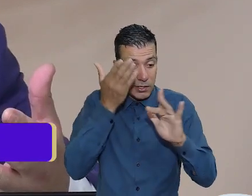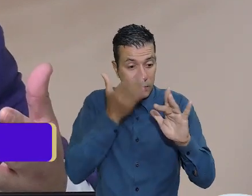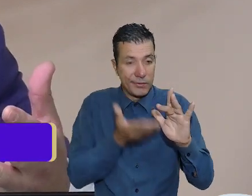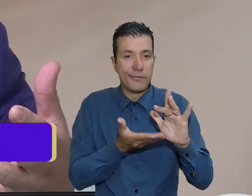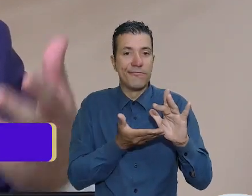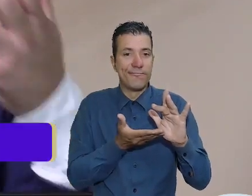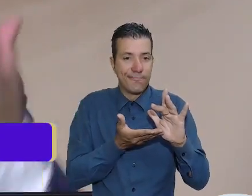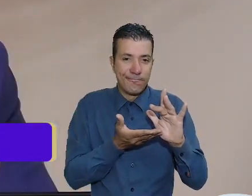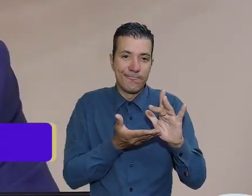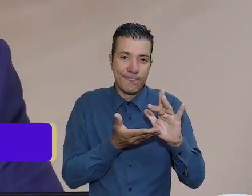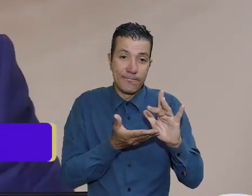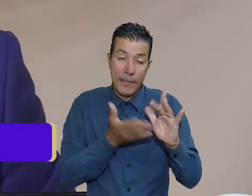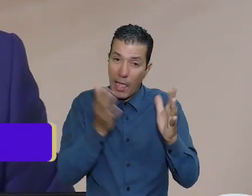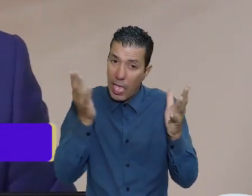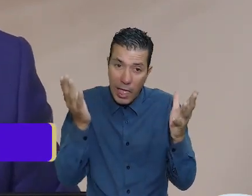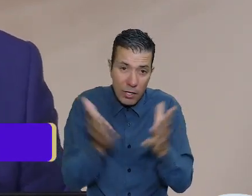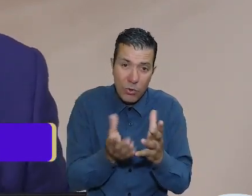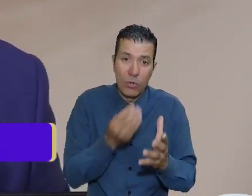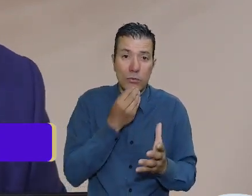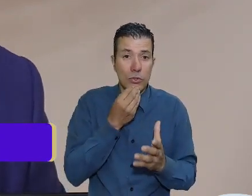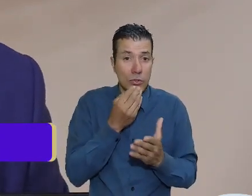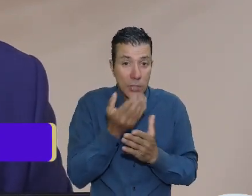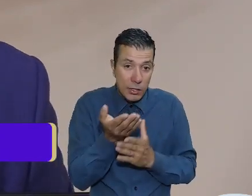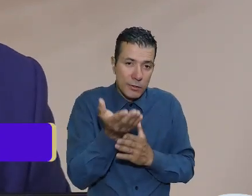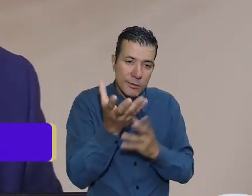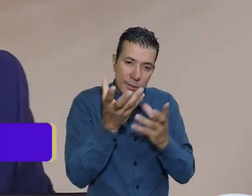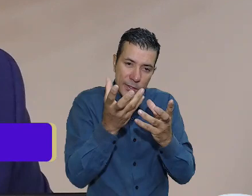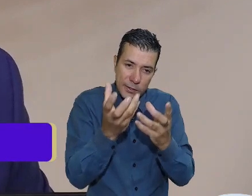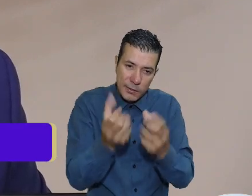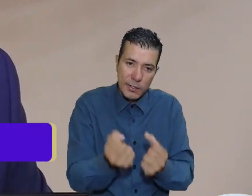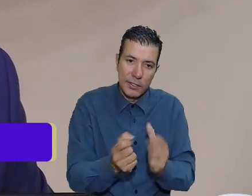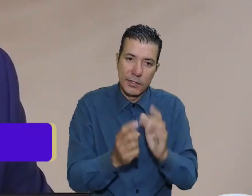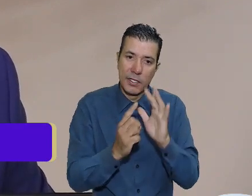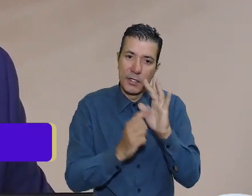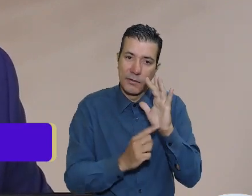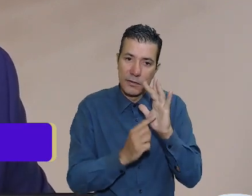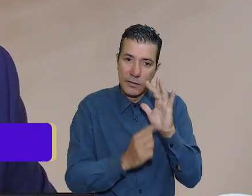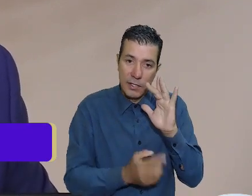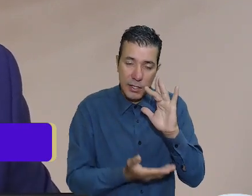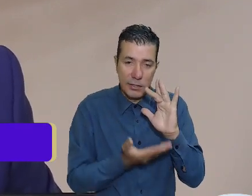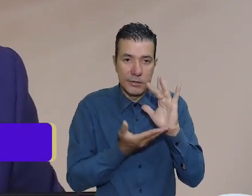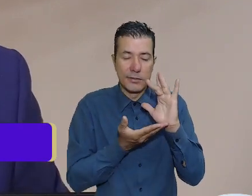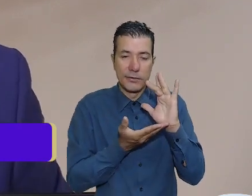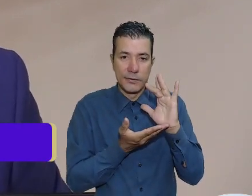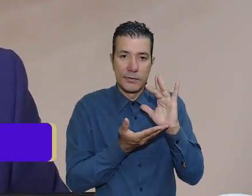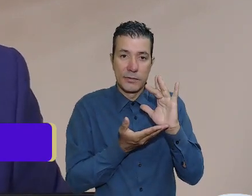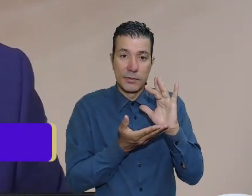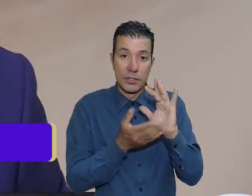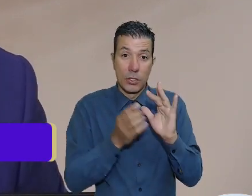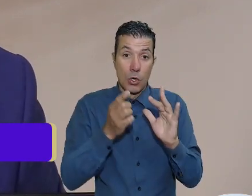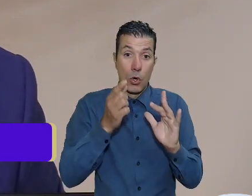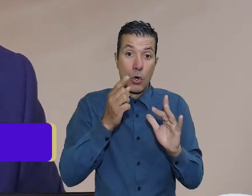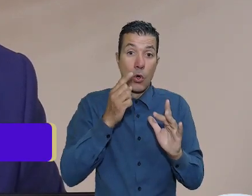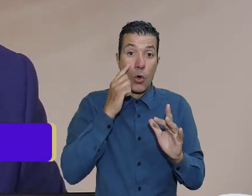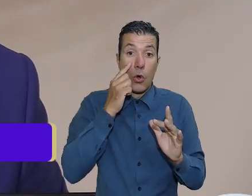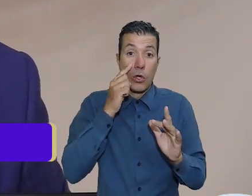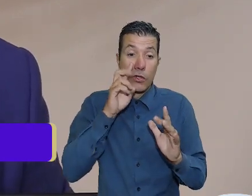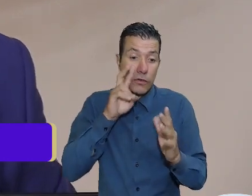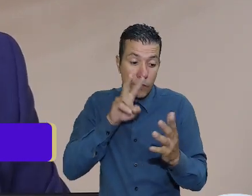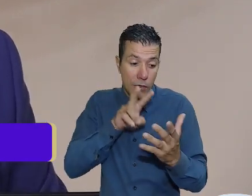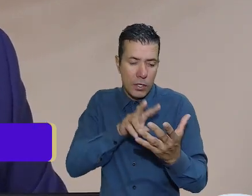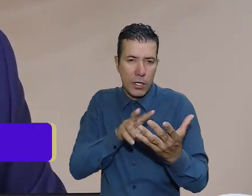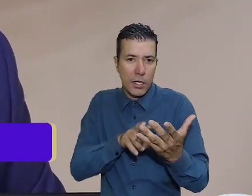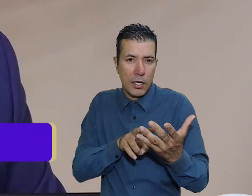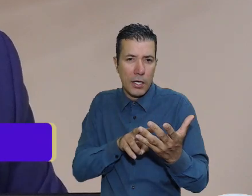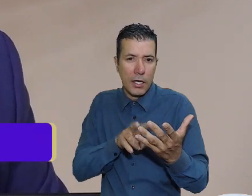esse é o momento oportuno, aceite a vontade de Deus para a sua vida. A Bíblia diz assim: ó, se hoje ouvirdes a sua voz,